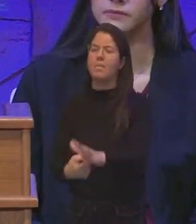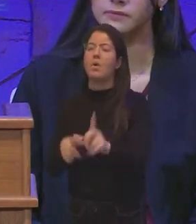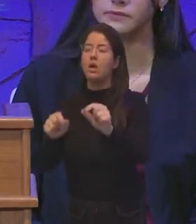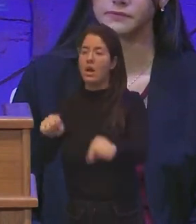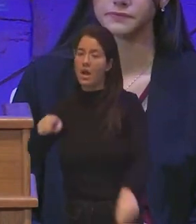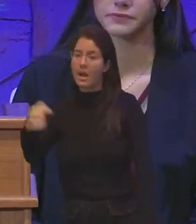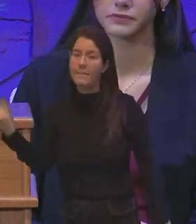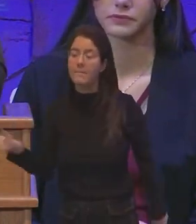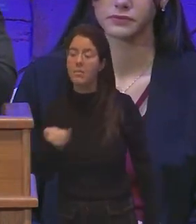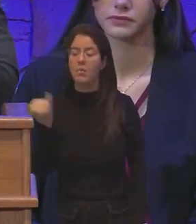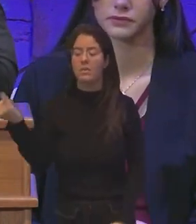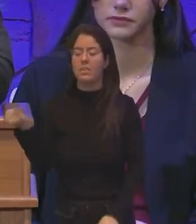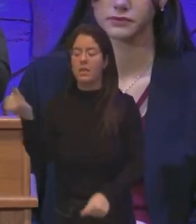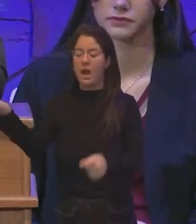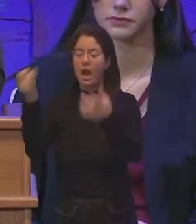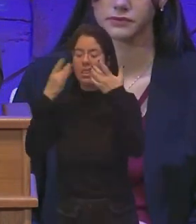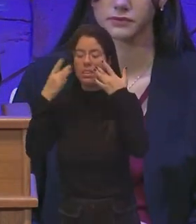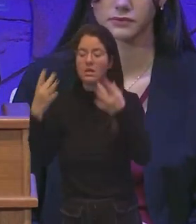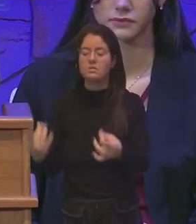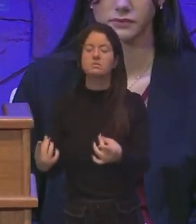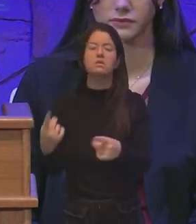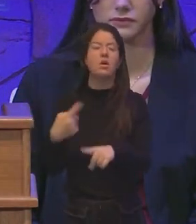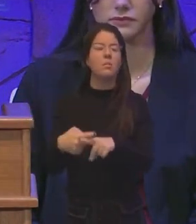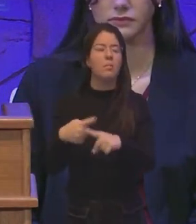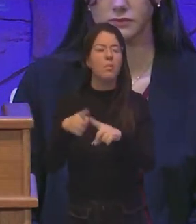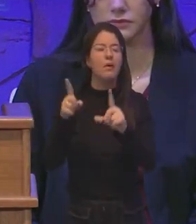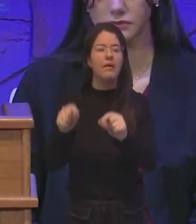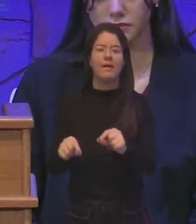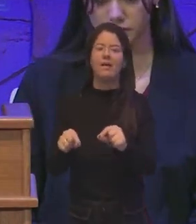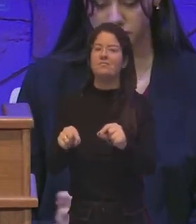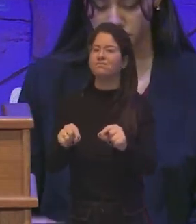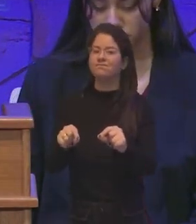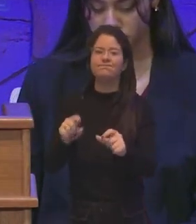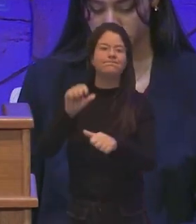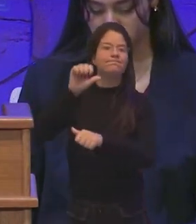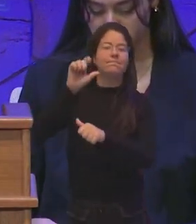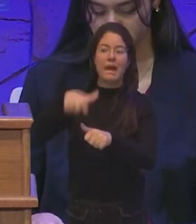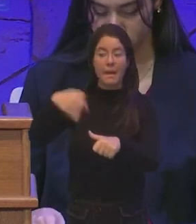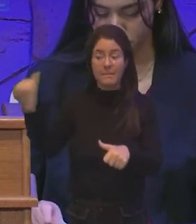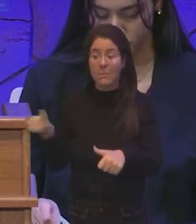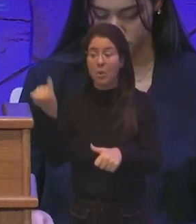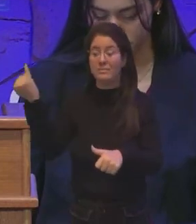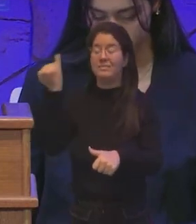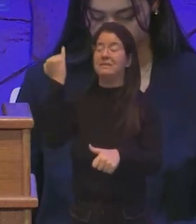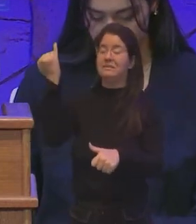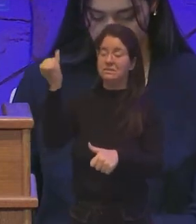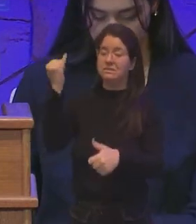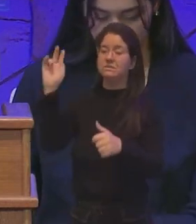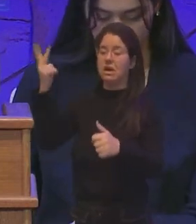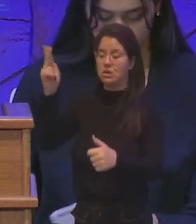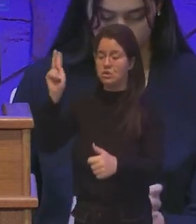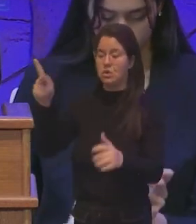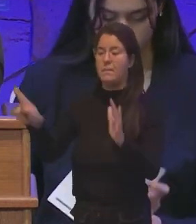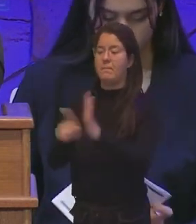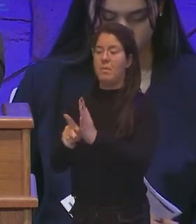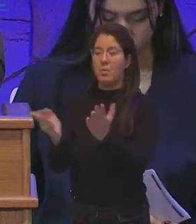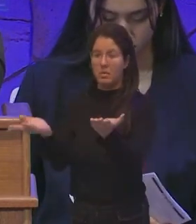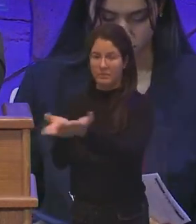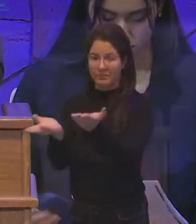muito importante, porque é um fator também divisor na história do cristianismo, o